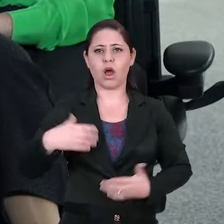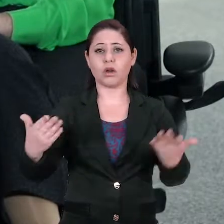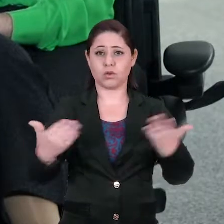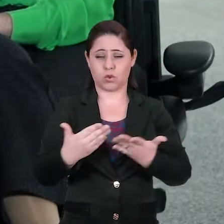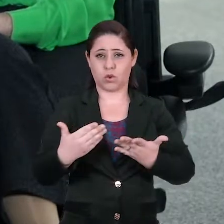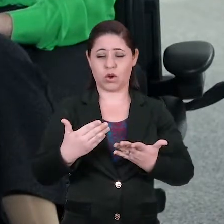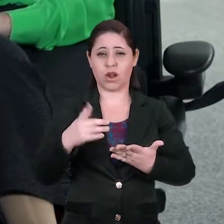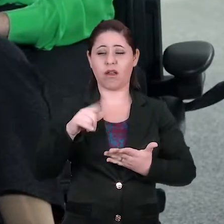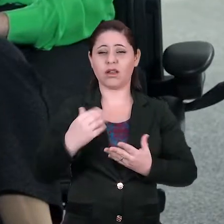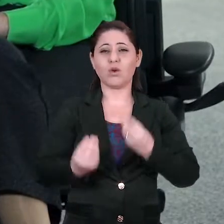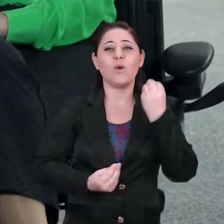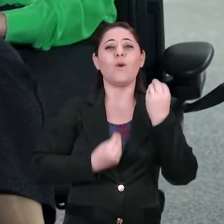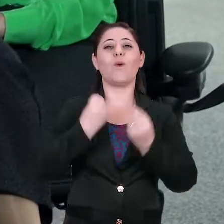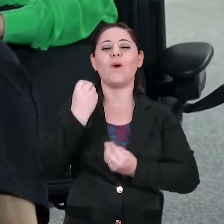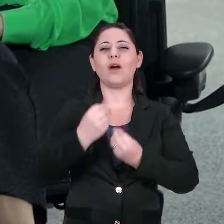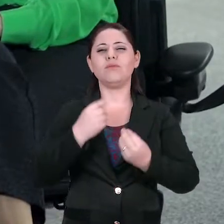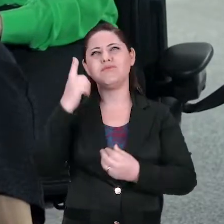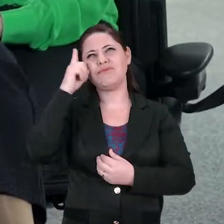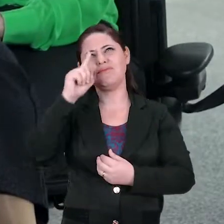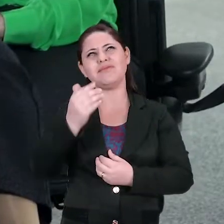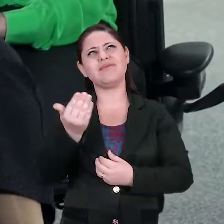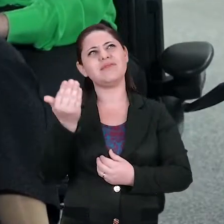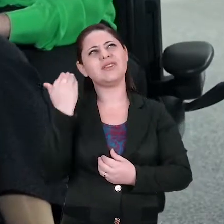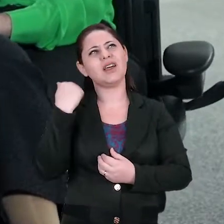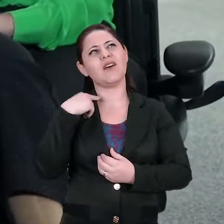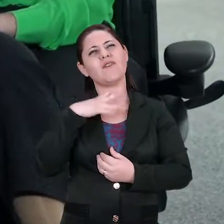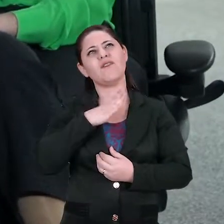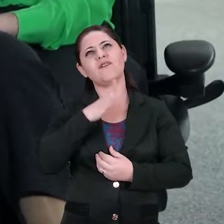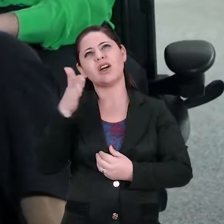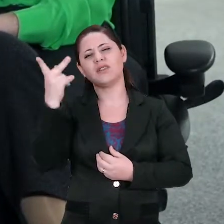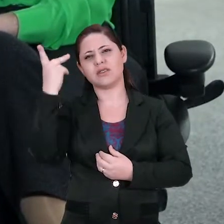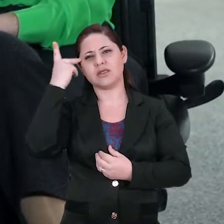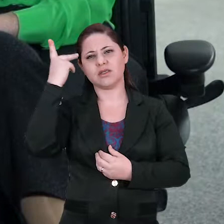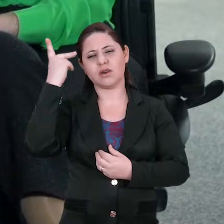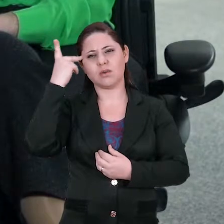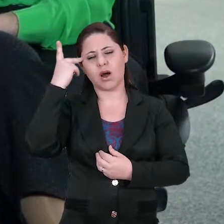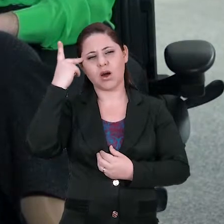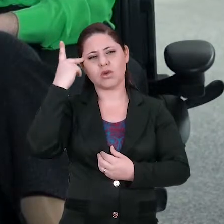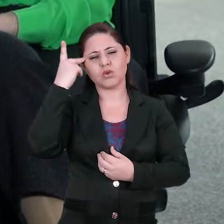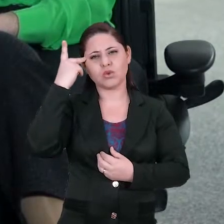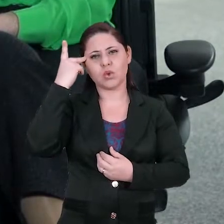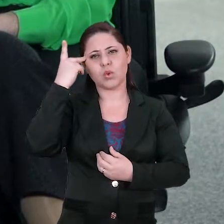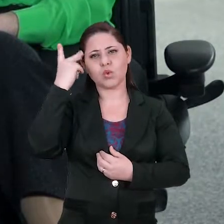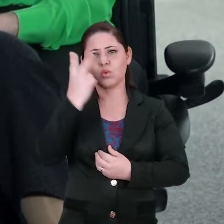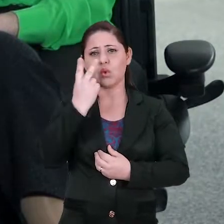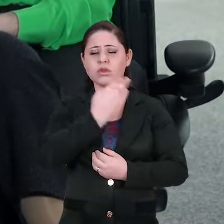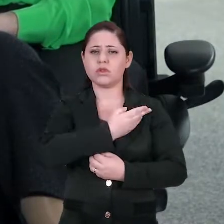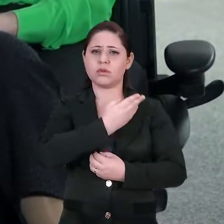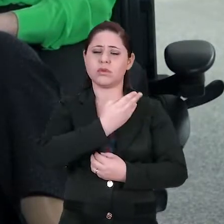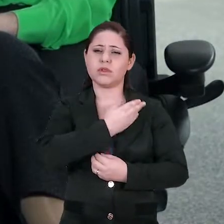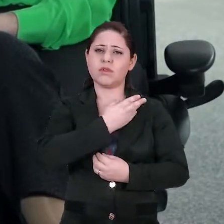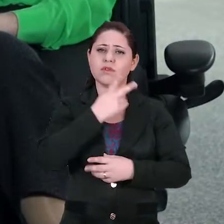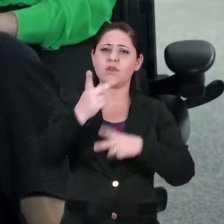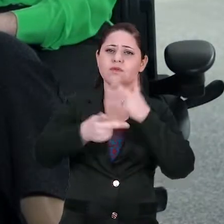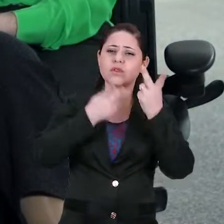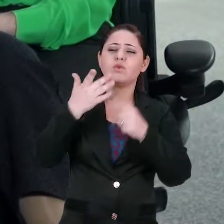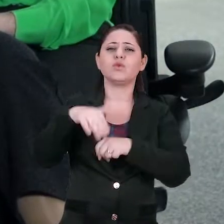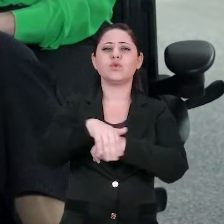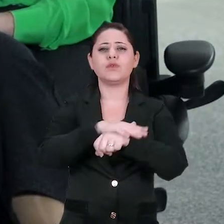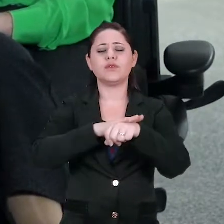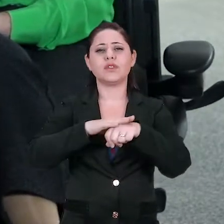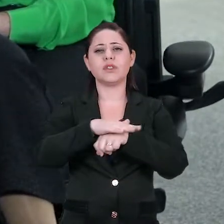né? Agora, fiz esses dias atrás, fui a São Paulo no final de semana com 2 amigas,